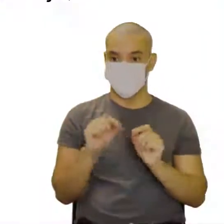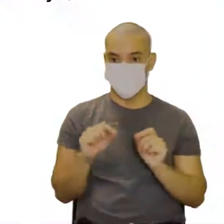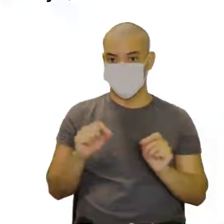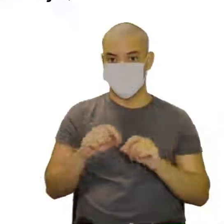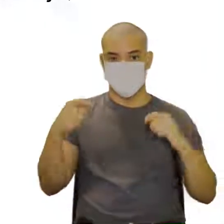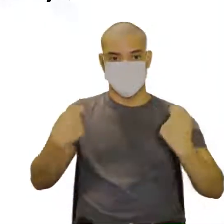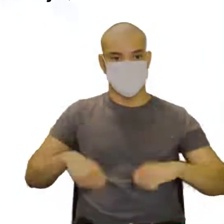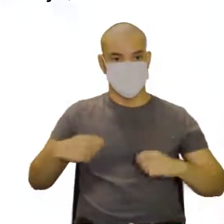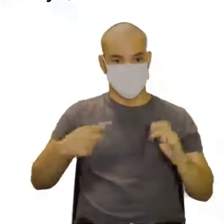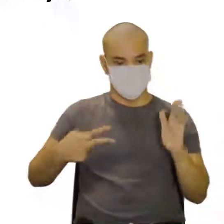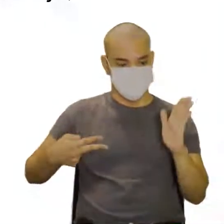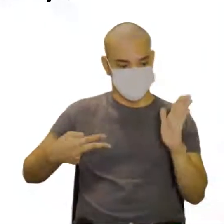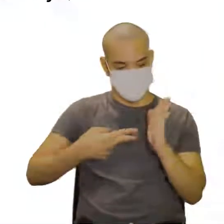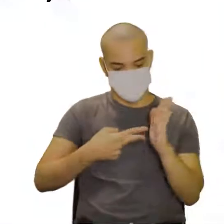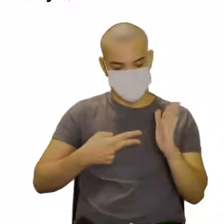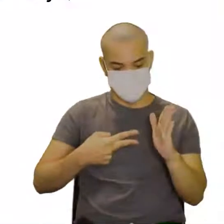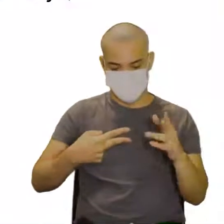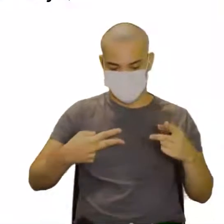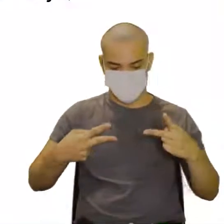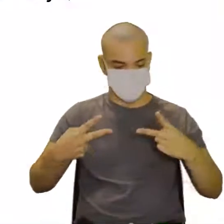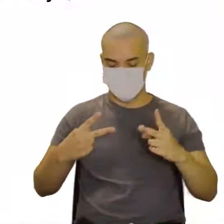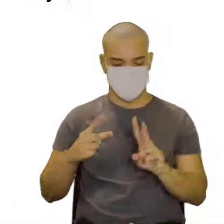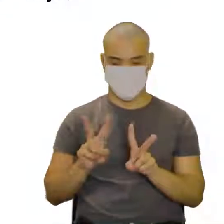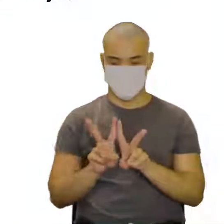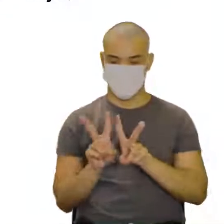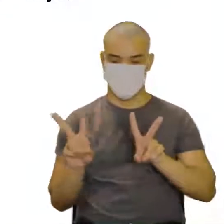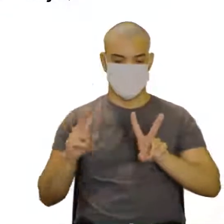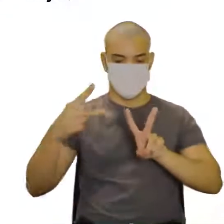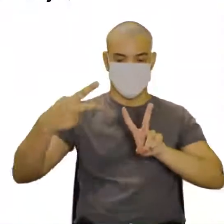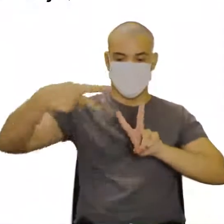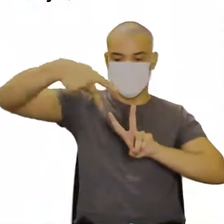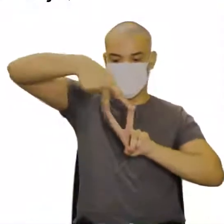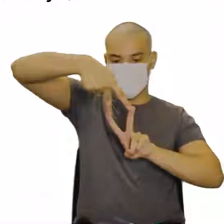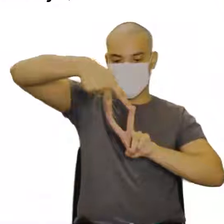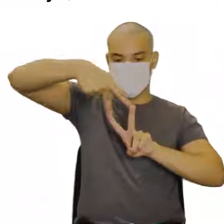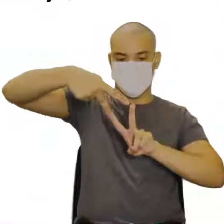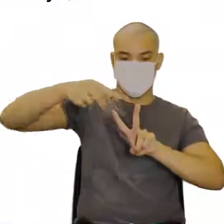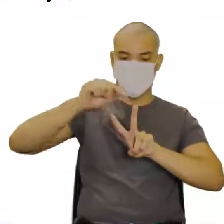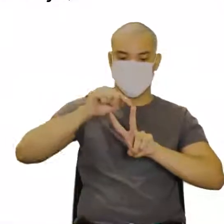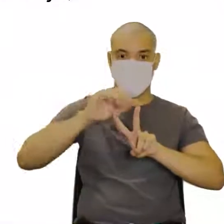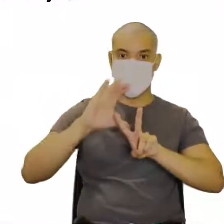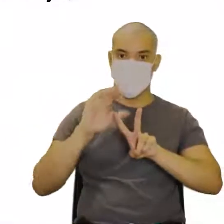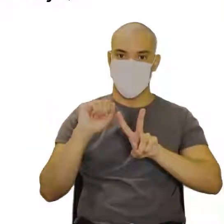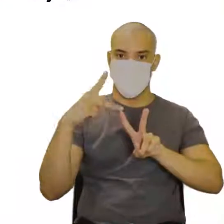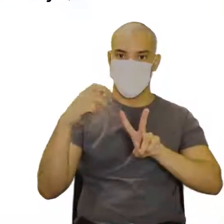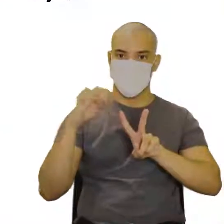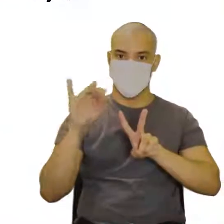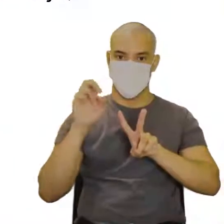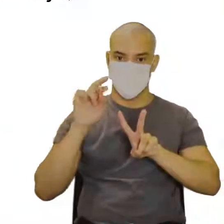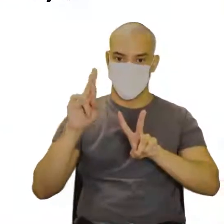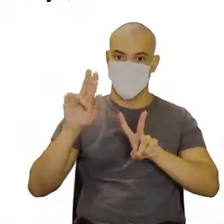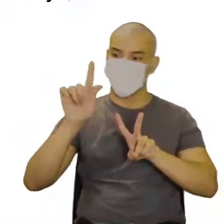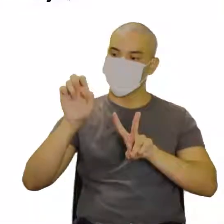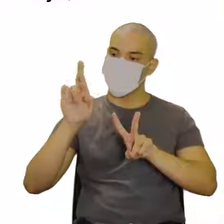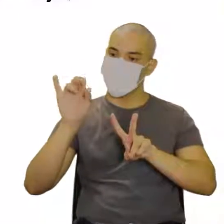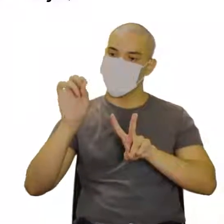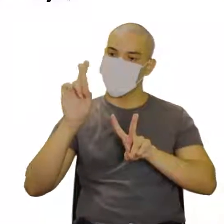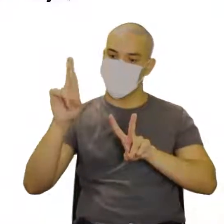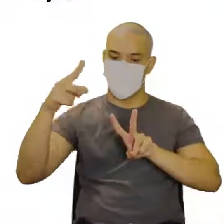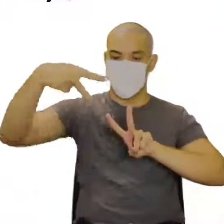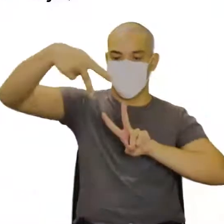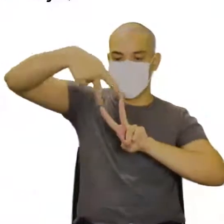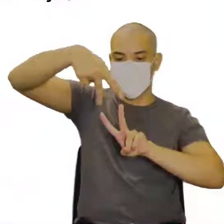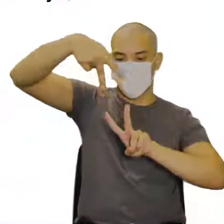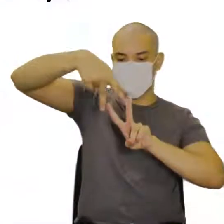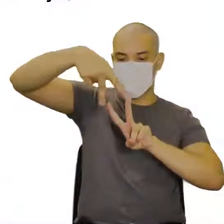precisamos ligar os seus terminais aos terminais de um gerador, como uma pilha ou bateria, por exemplo.